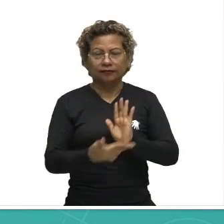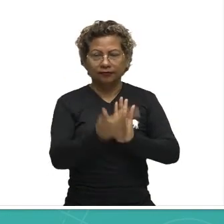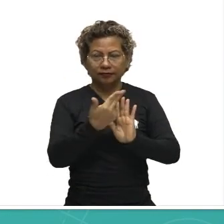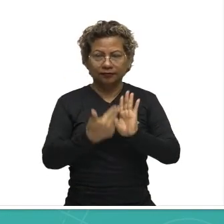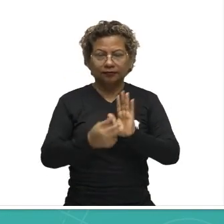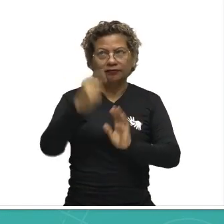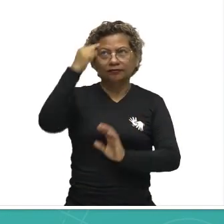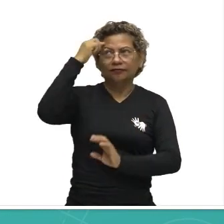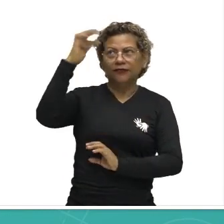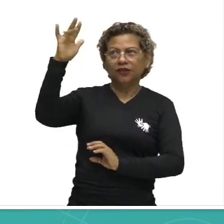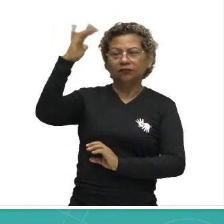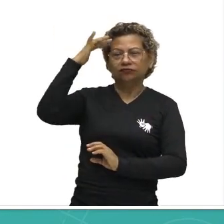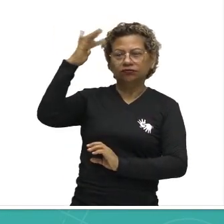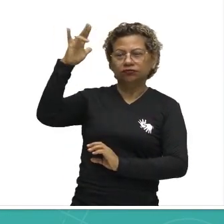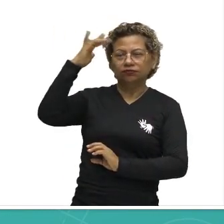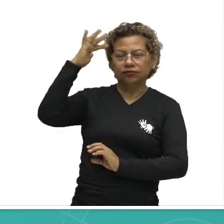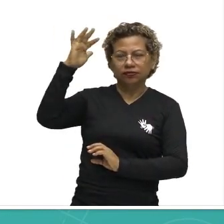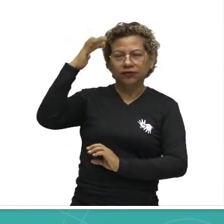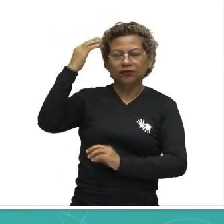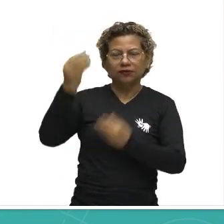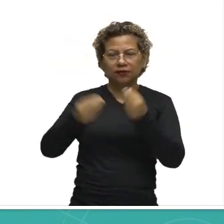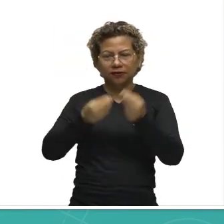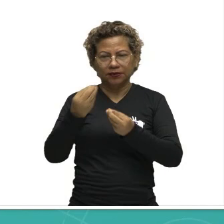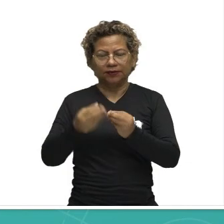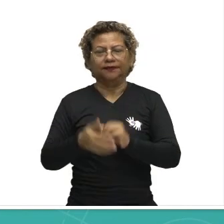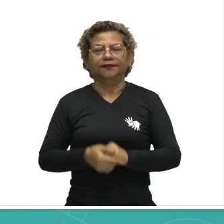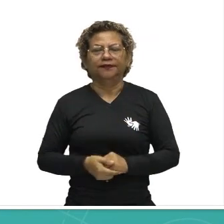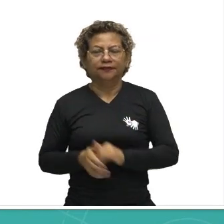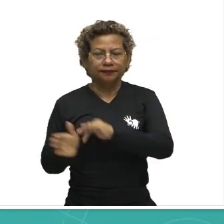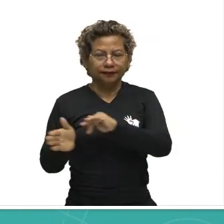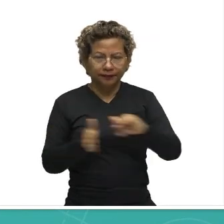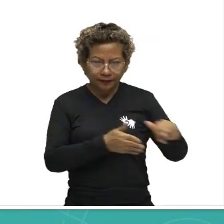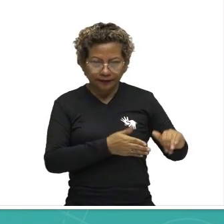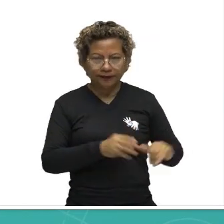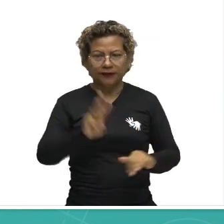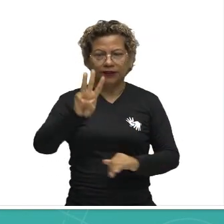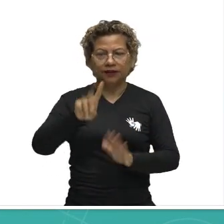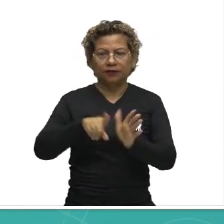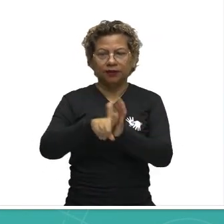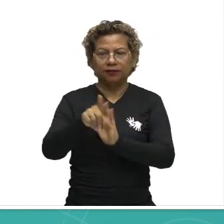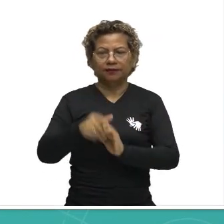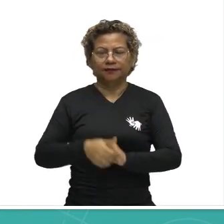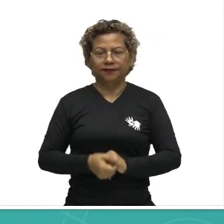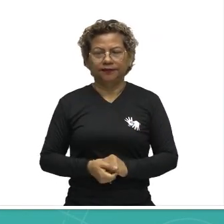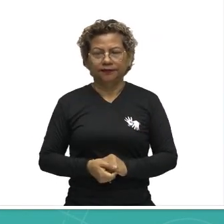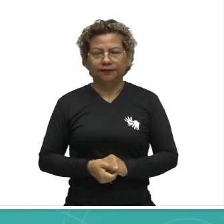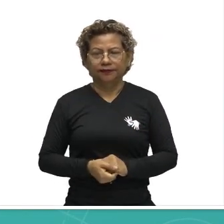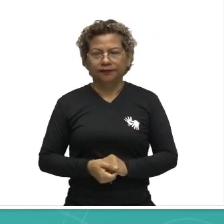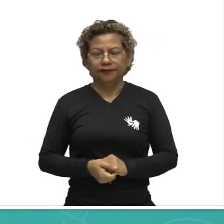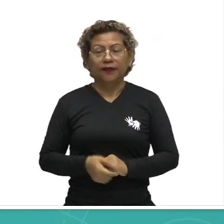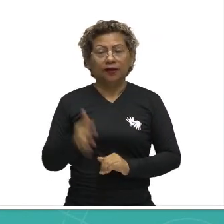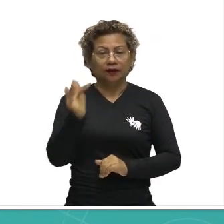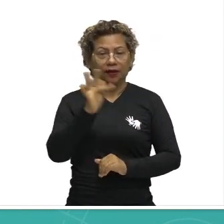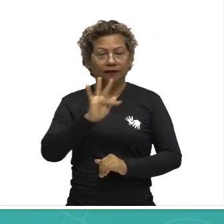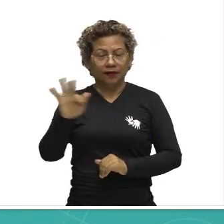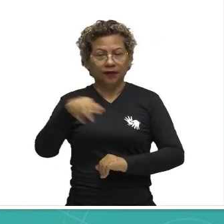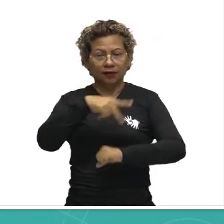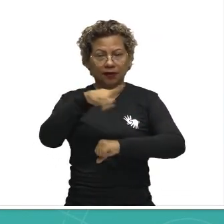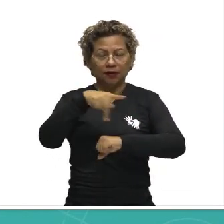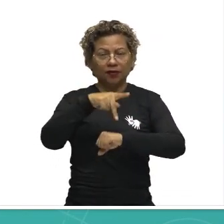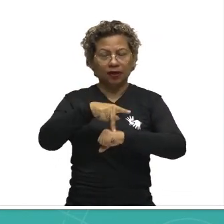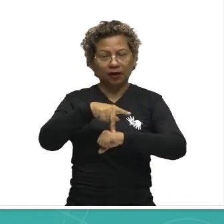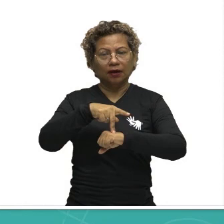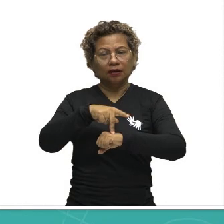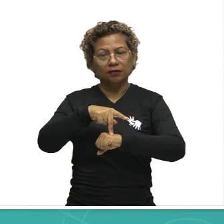do contexto do nosso conteúdo. E aí, qual é a questão 3? Vamos ver qual é a questão 3? Então, a França é um país que exerce